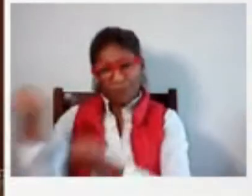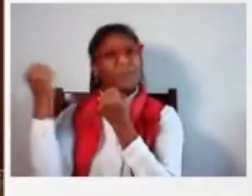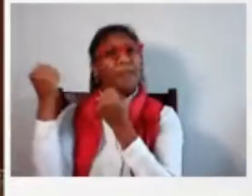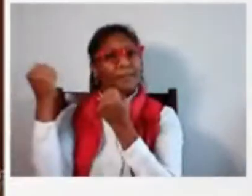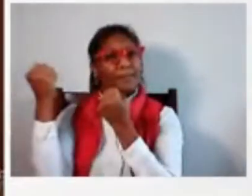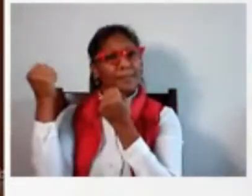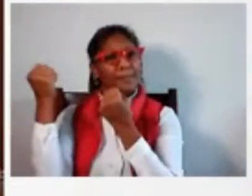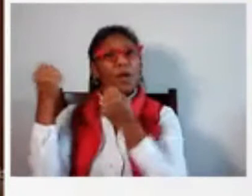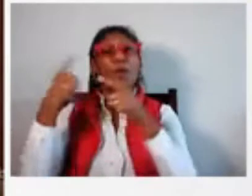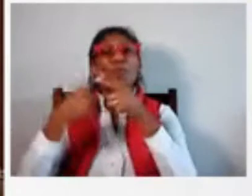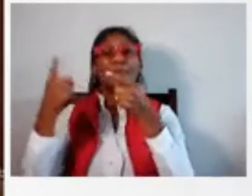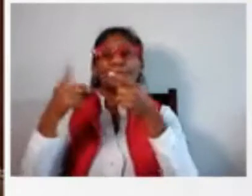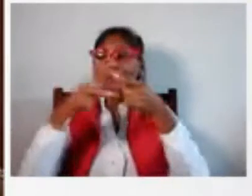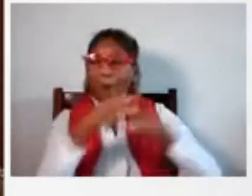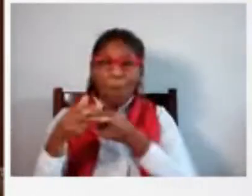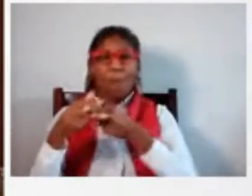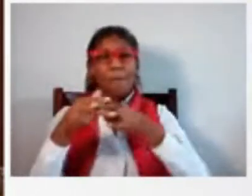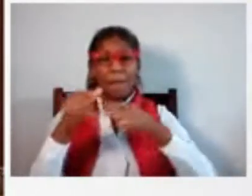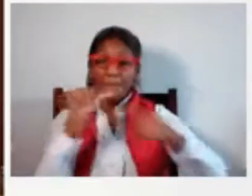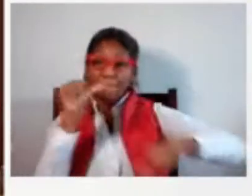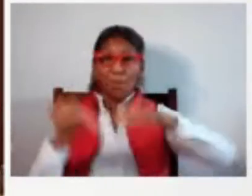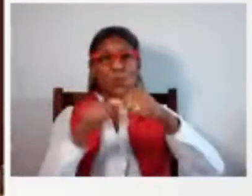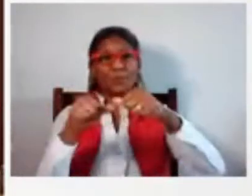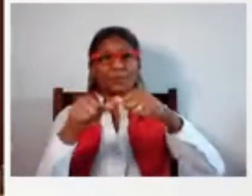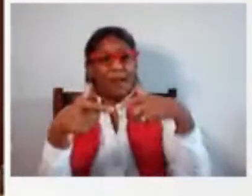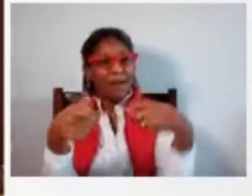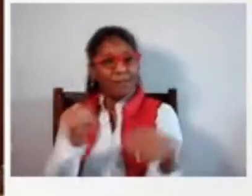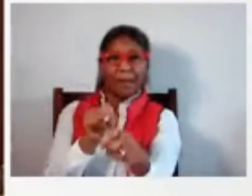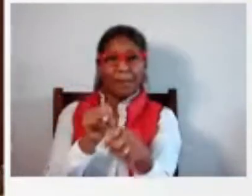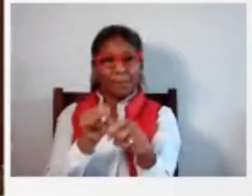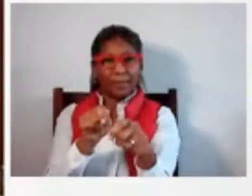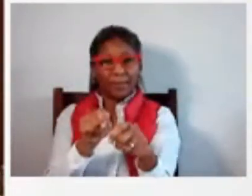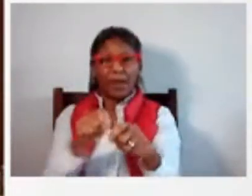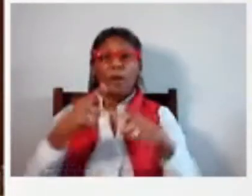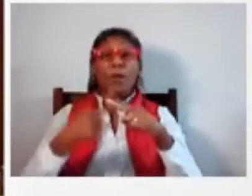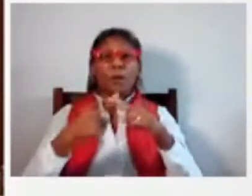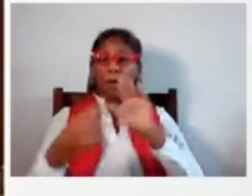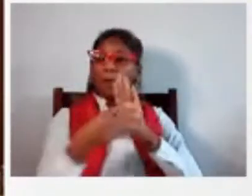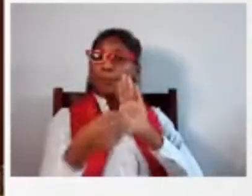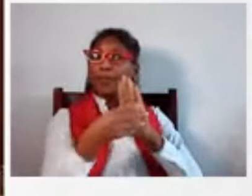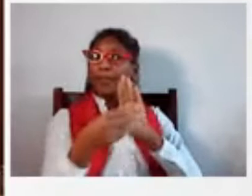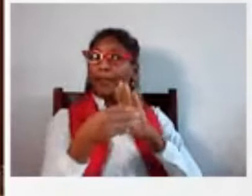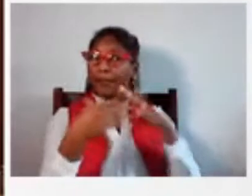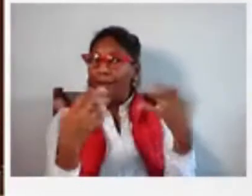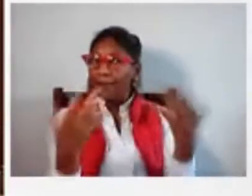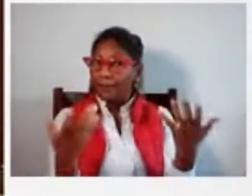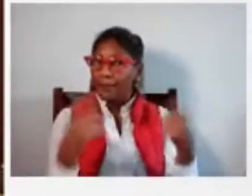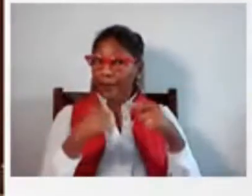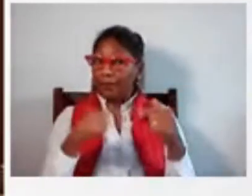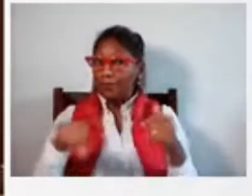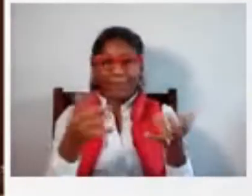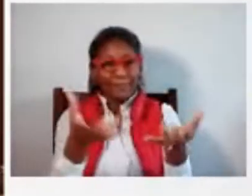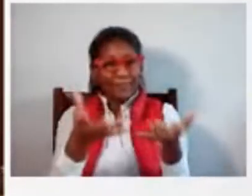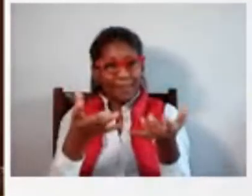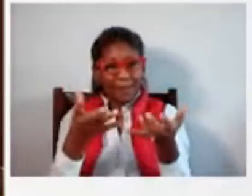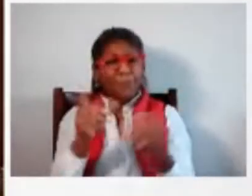porque ajusta, aprimora e faz com que ele possa atender aquilo que ele busca, o que ele busca efetivamente,